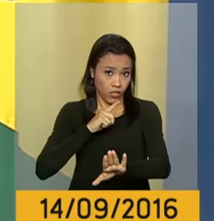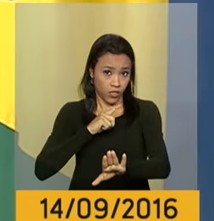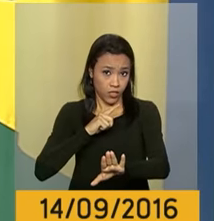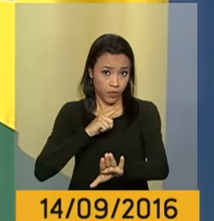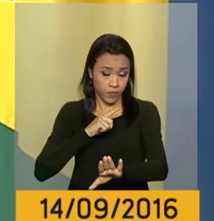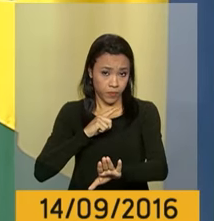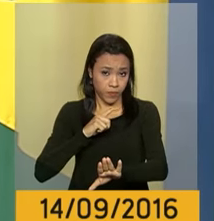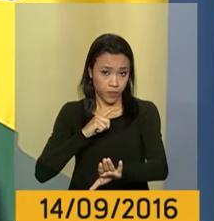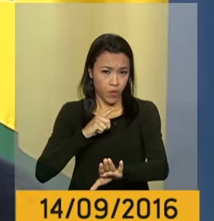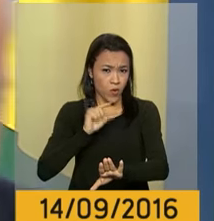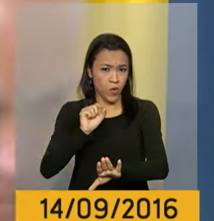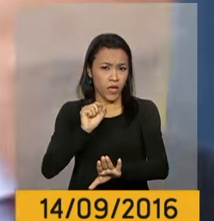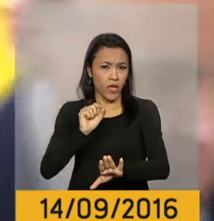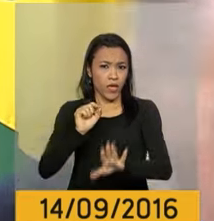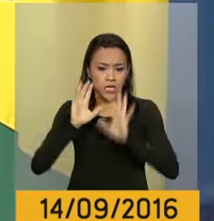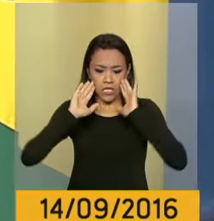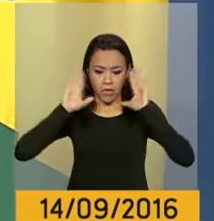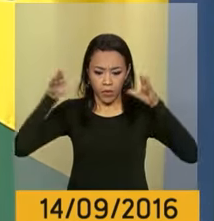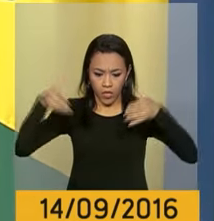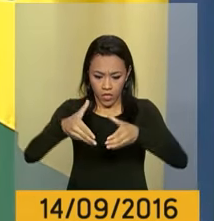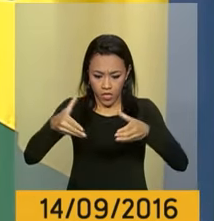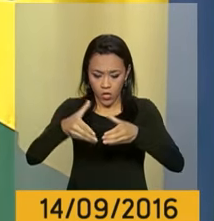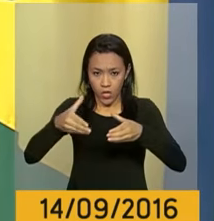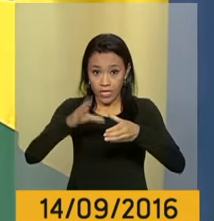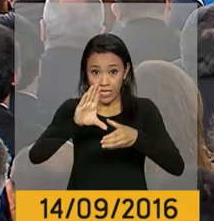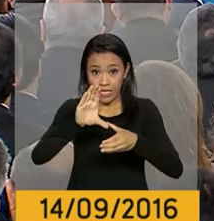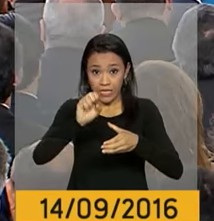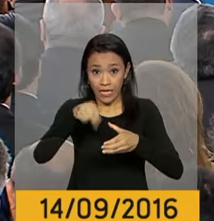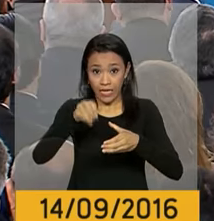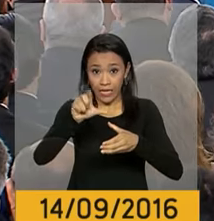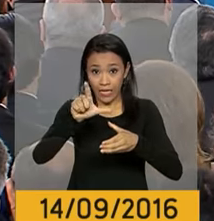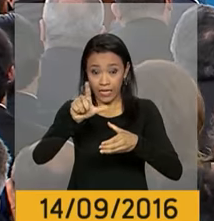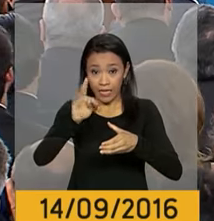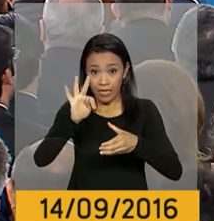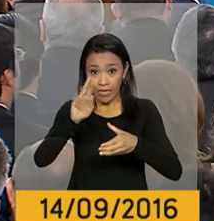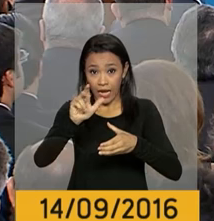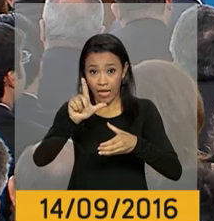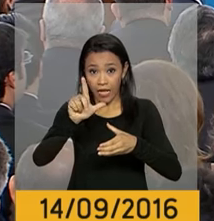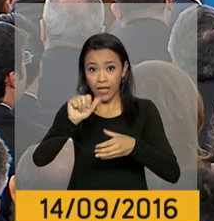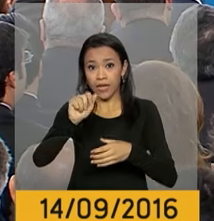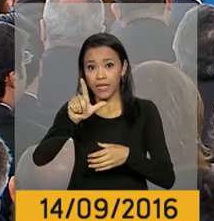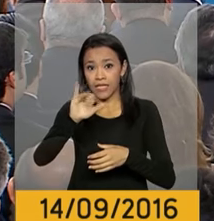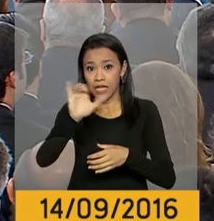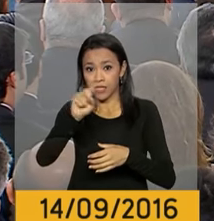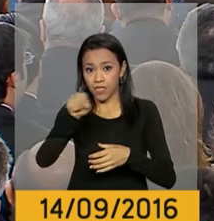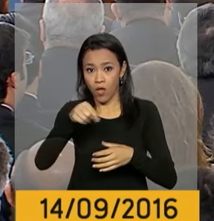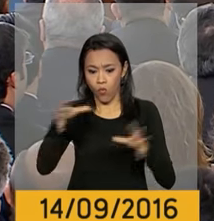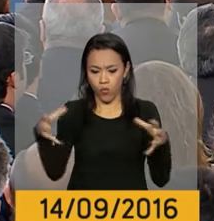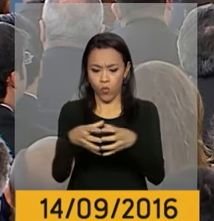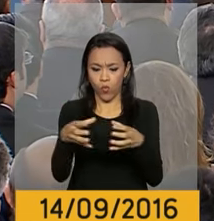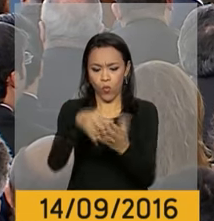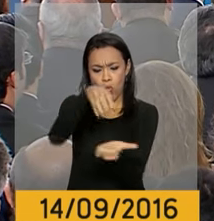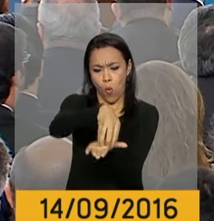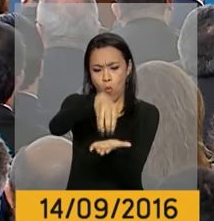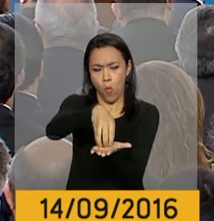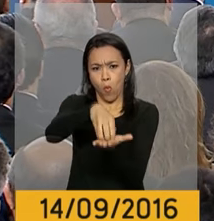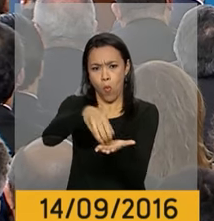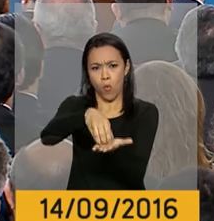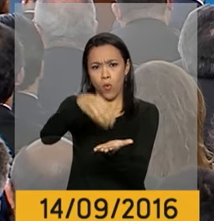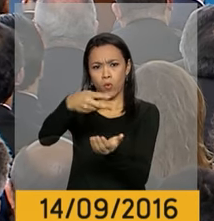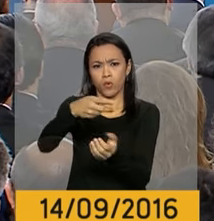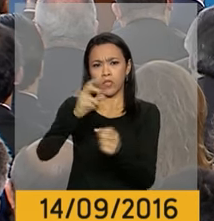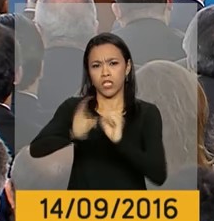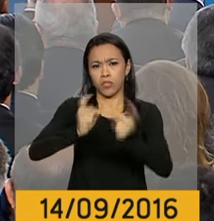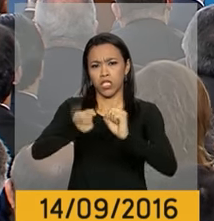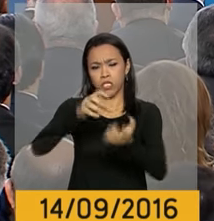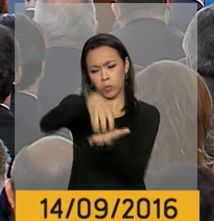você tinha uma centralização dos serviços públicos. Tudo era centralizado no poder público. Aos poucos, foi se verificando